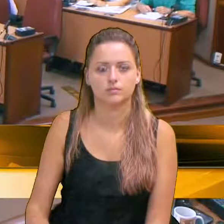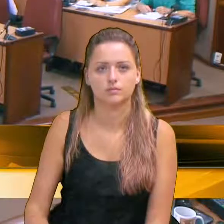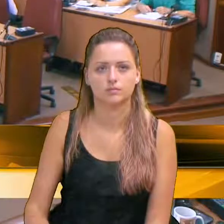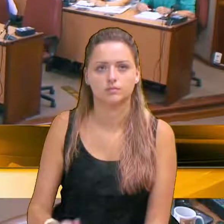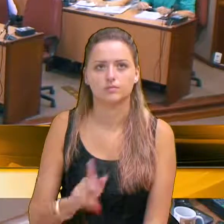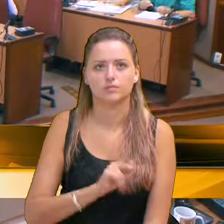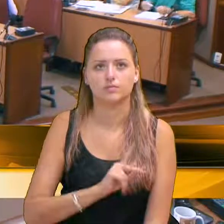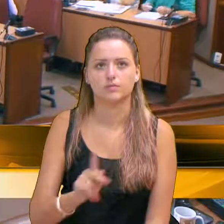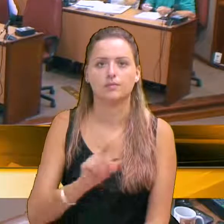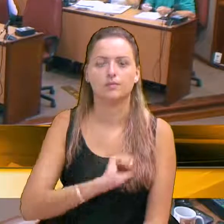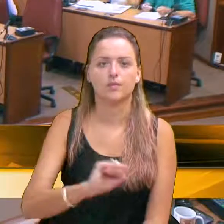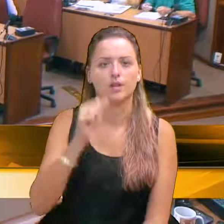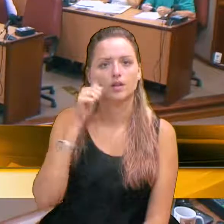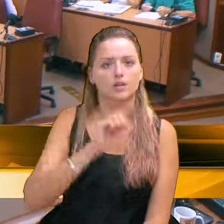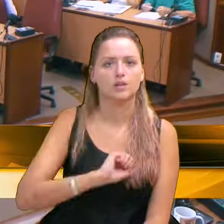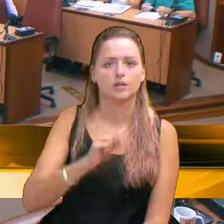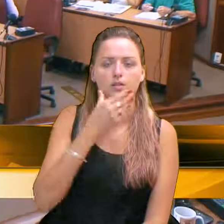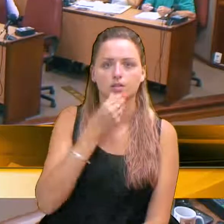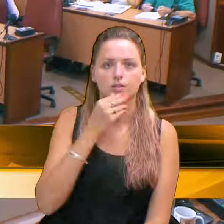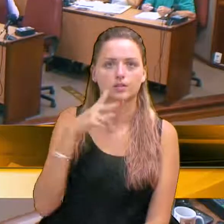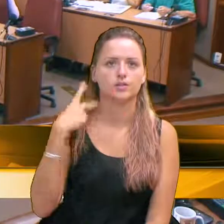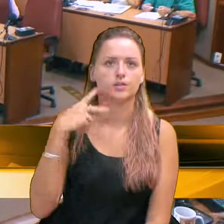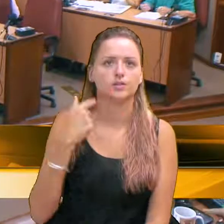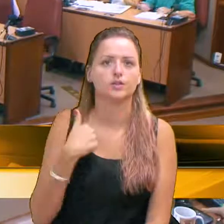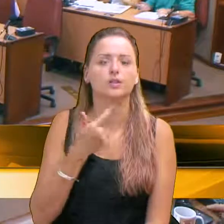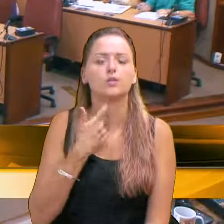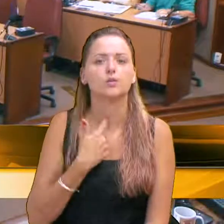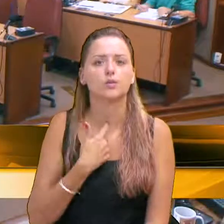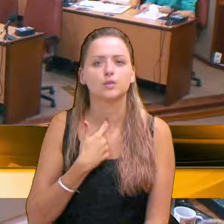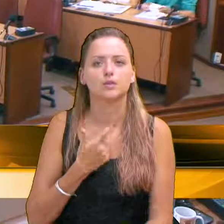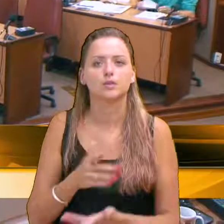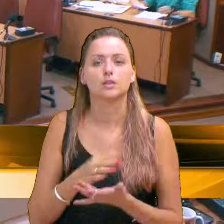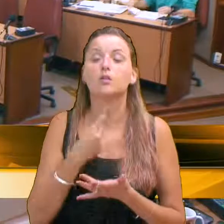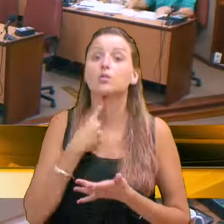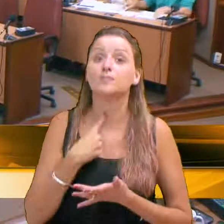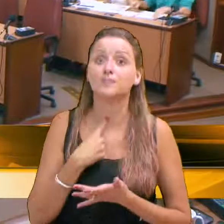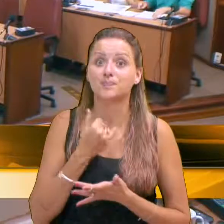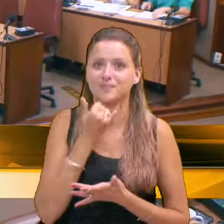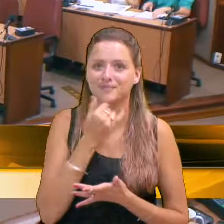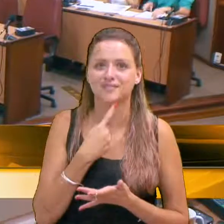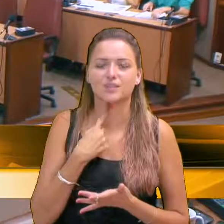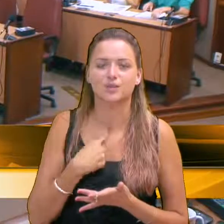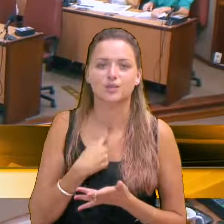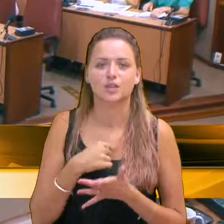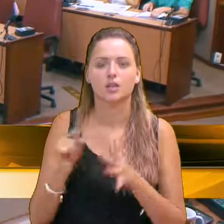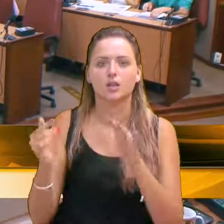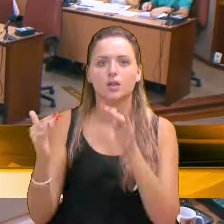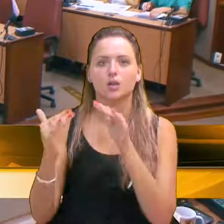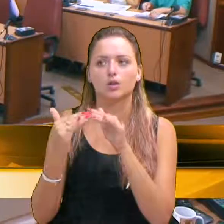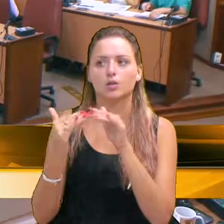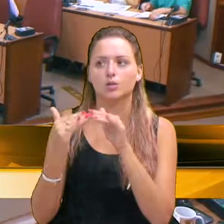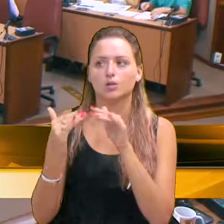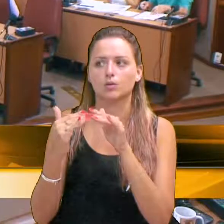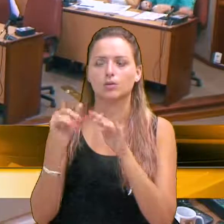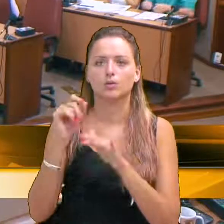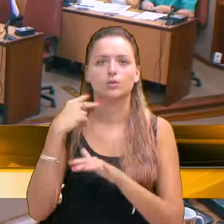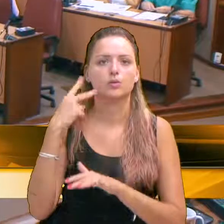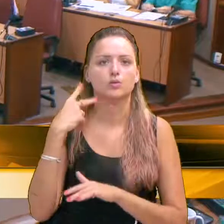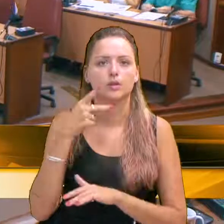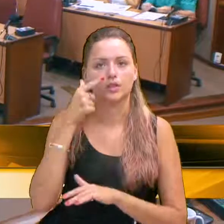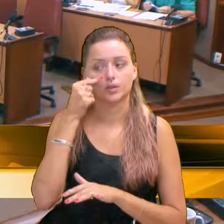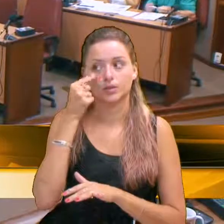Senhor presidente, senhoras e senhores vereadores, eu gostaria também de ir ao encontro do que o vereador Frisso